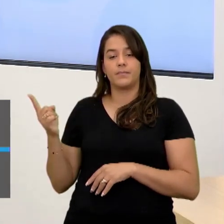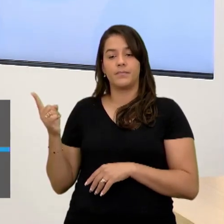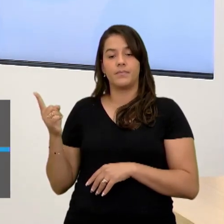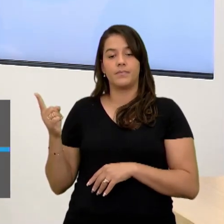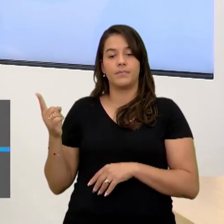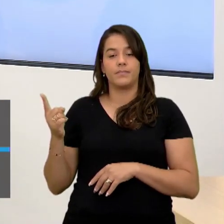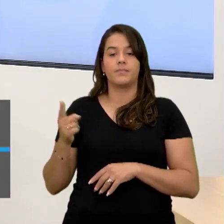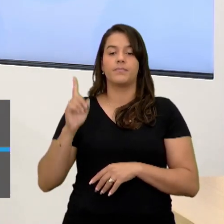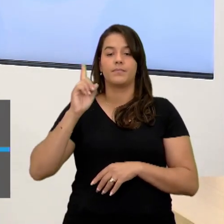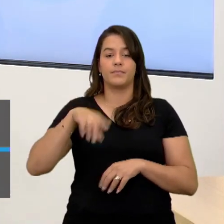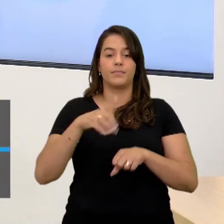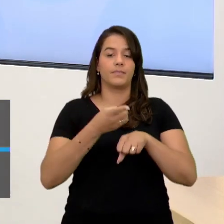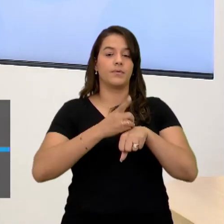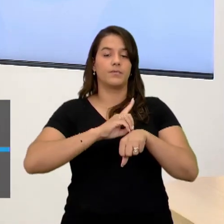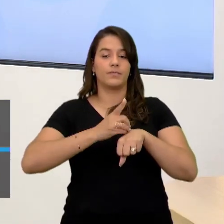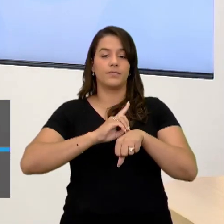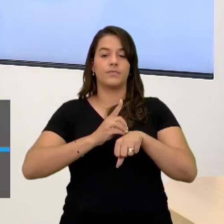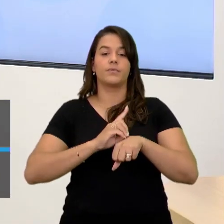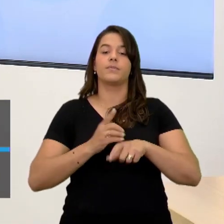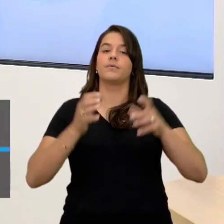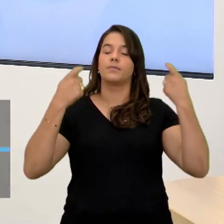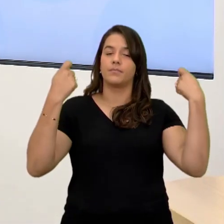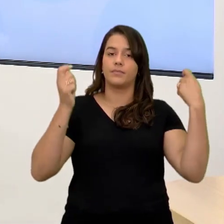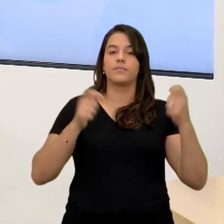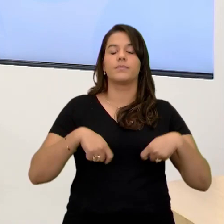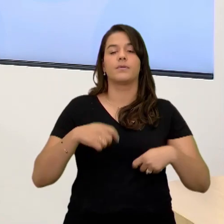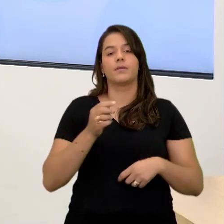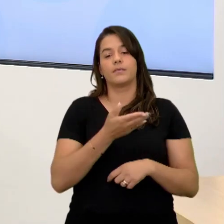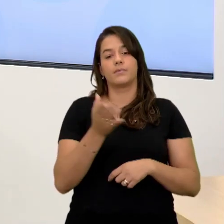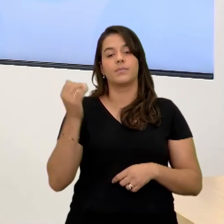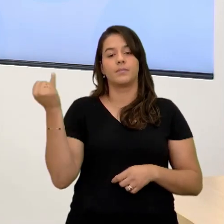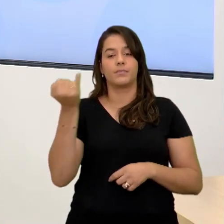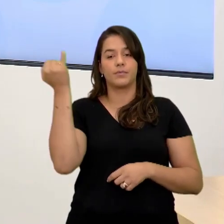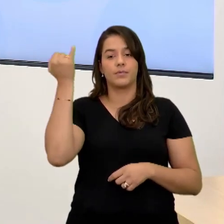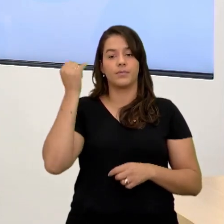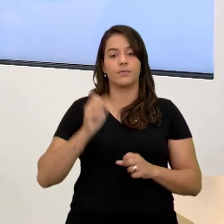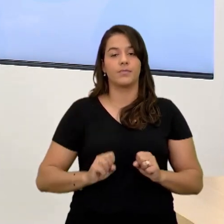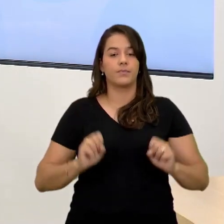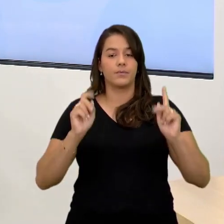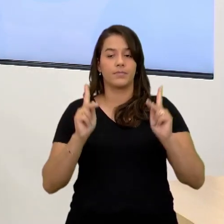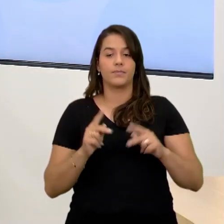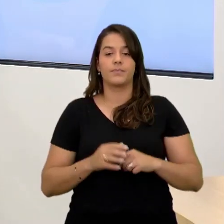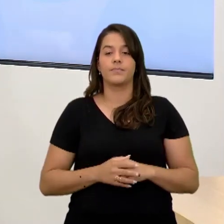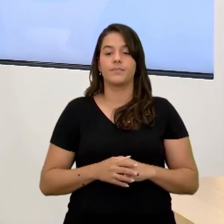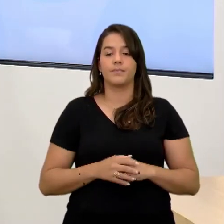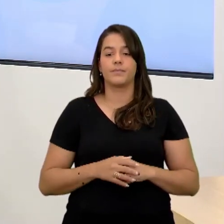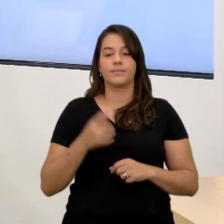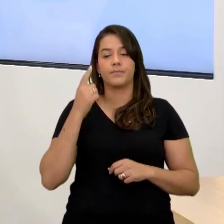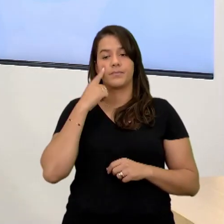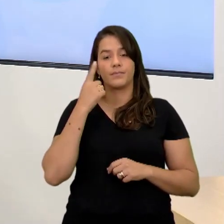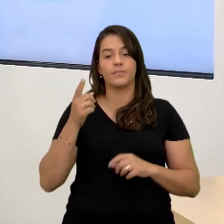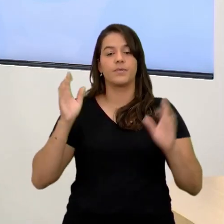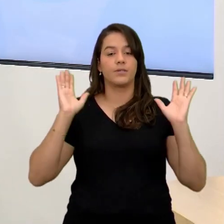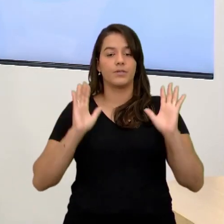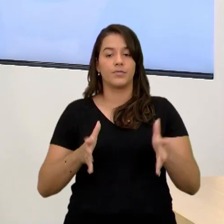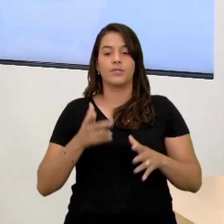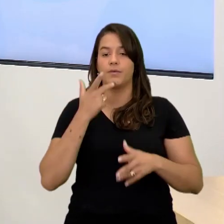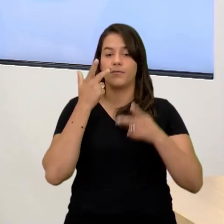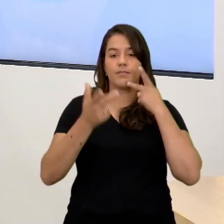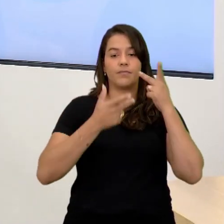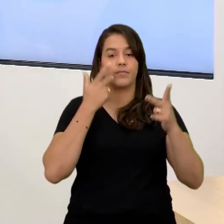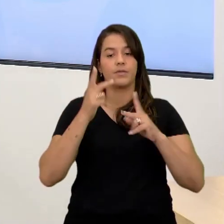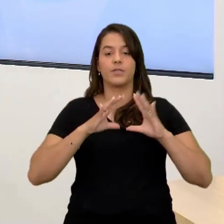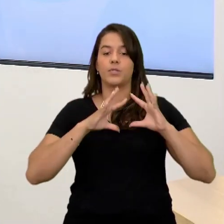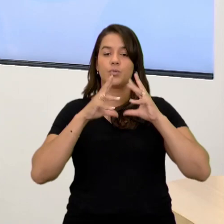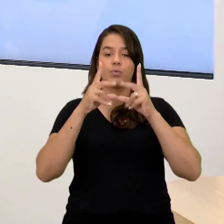digital, dicionário, pelo amor, né? Tá certo, recursos digitais, dicionários. Beleza? Aí eu deixei uma tela em branco, mas acho que eu falei de todos, tá certo? Recursos